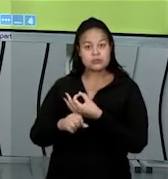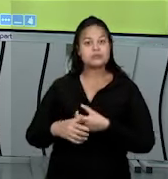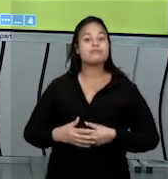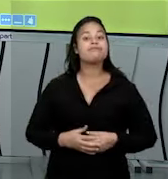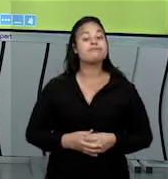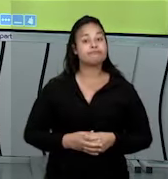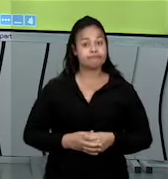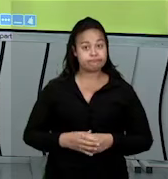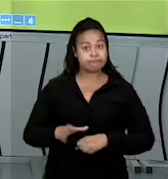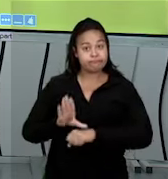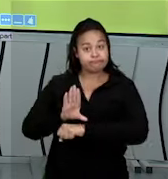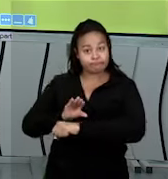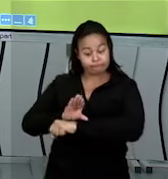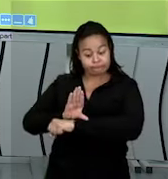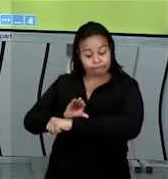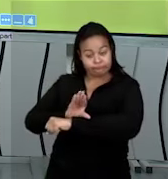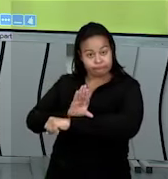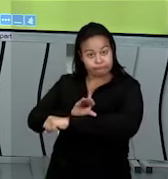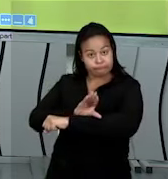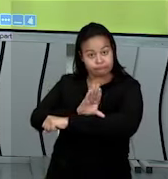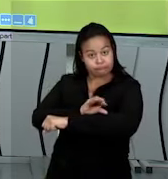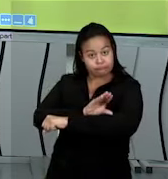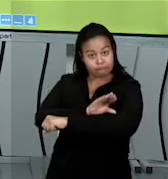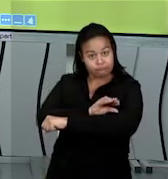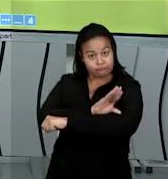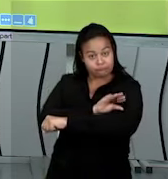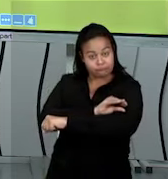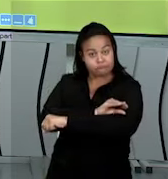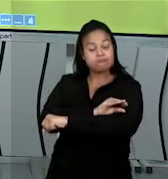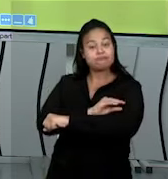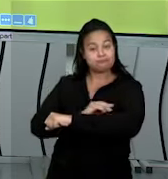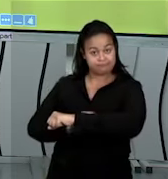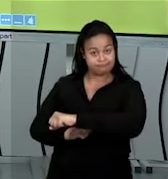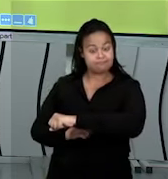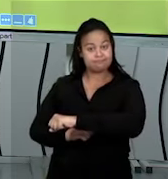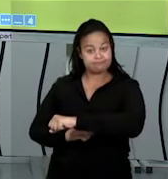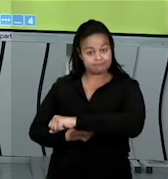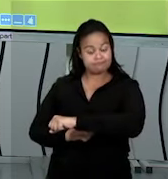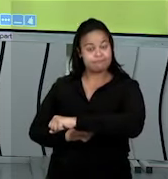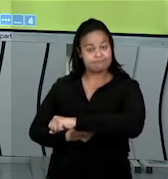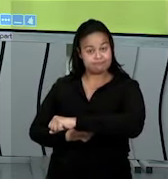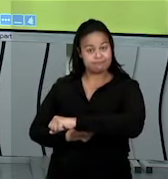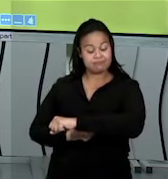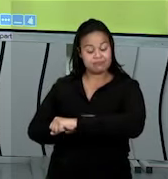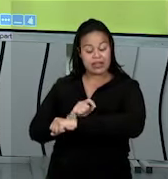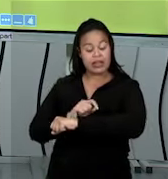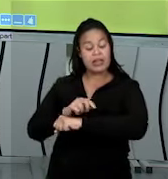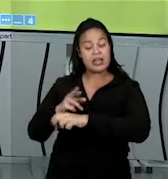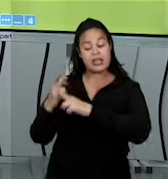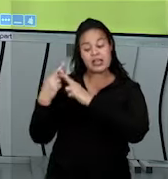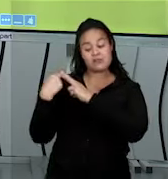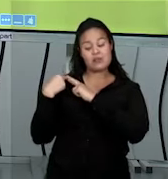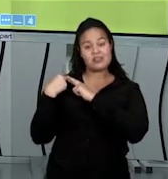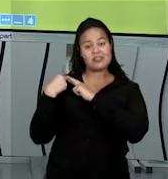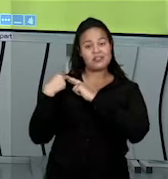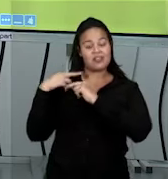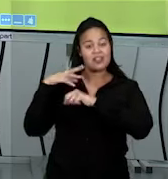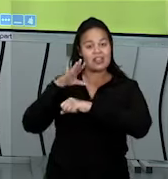os músculos. E esse movimento também é chamado movimento peristáltico. Então, você,